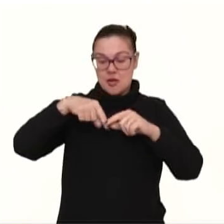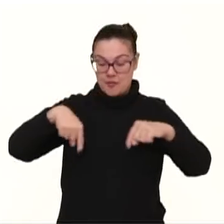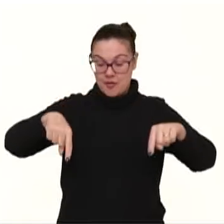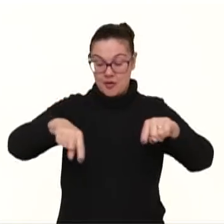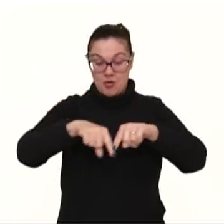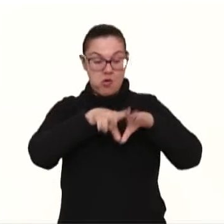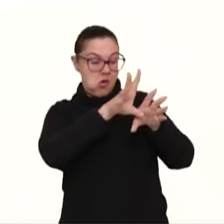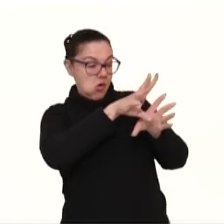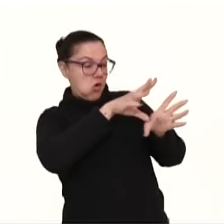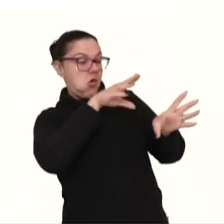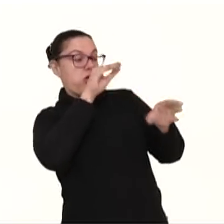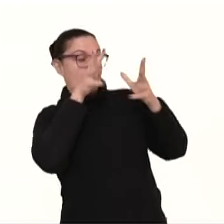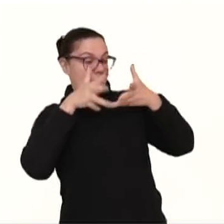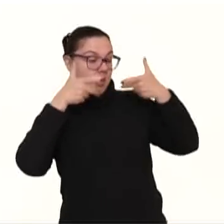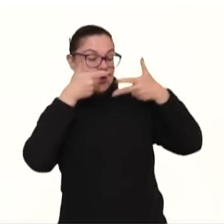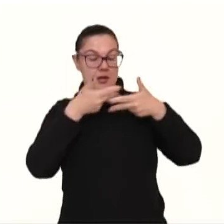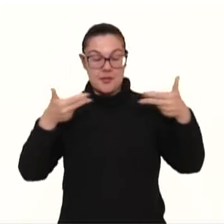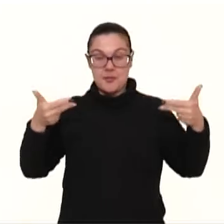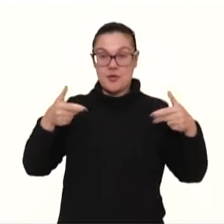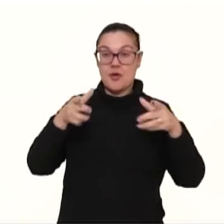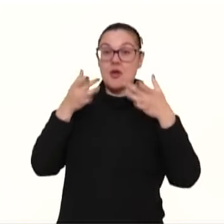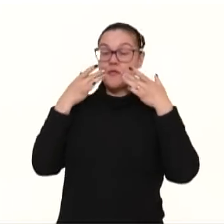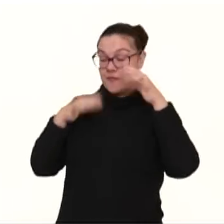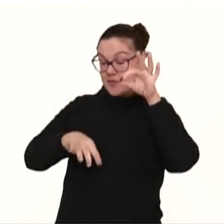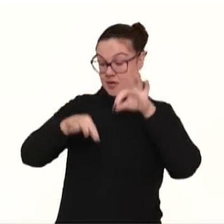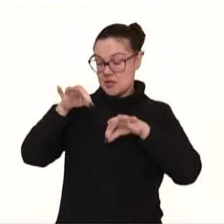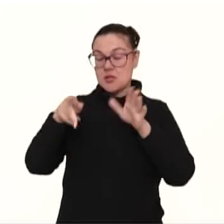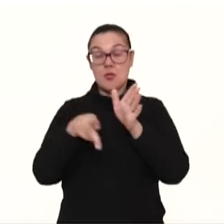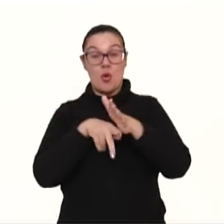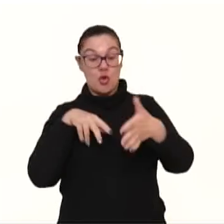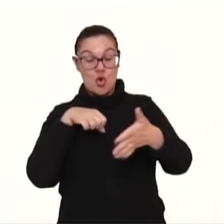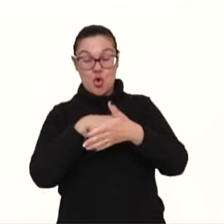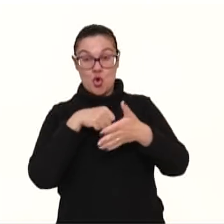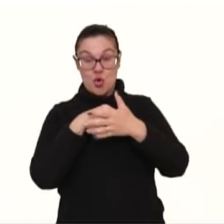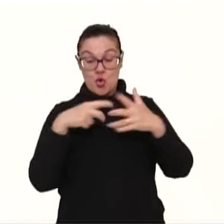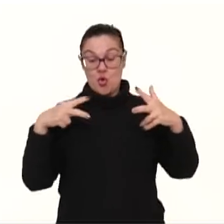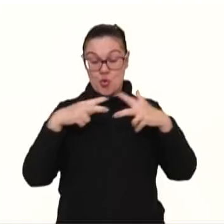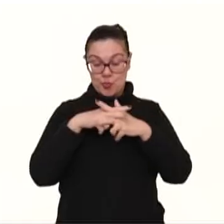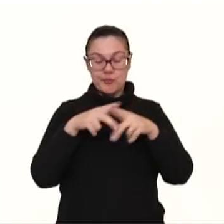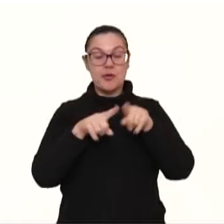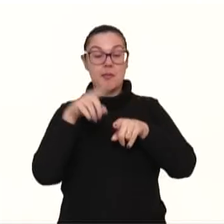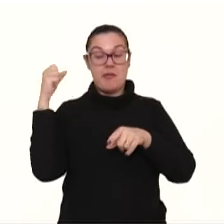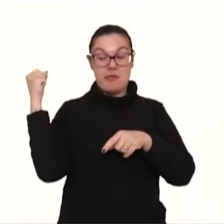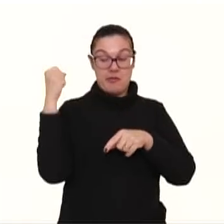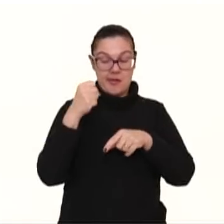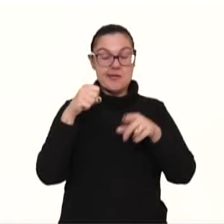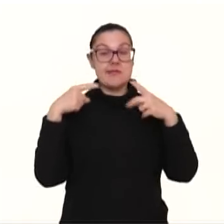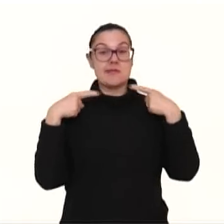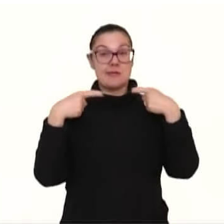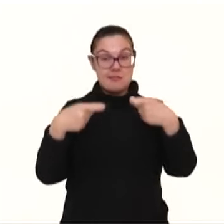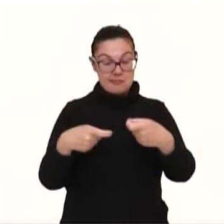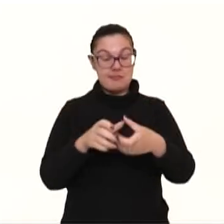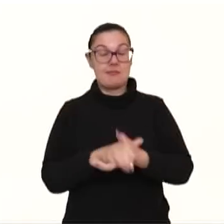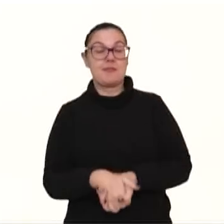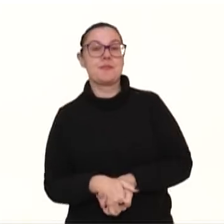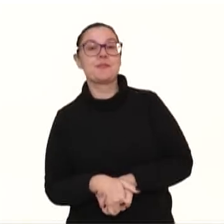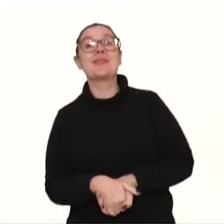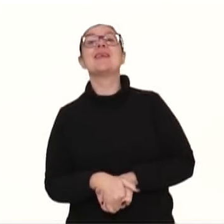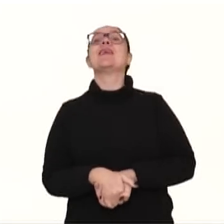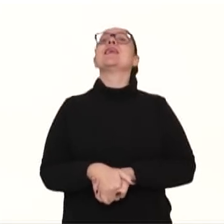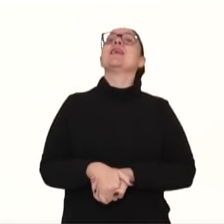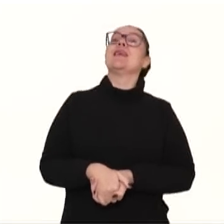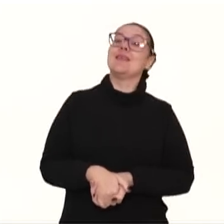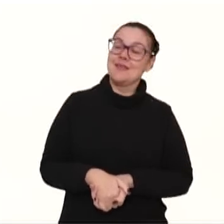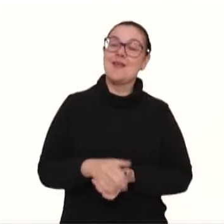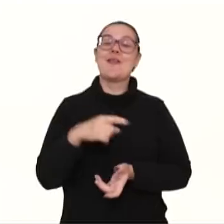imitavam animais, encenavam lutas, cenas de caça e de guerra, entre outros. Então a gente tem